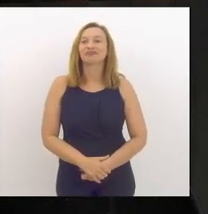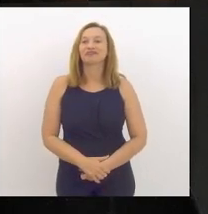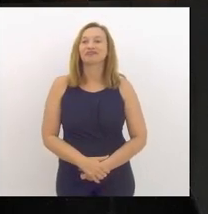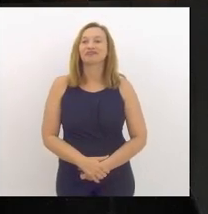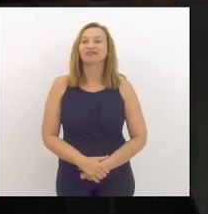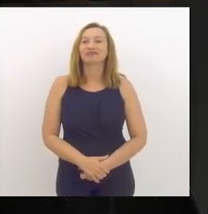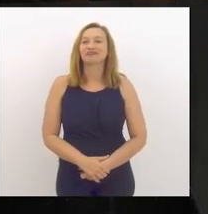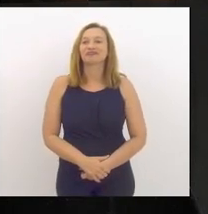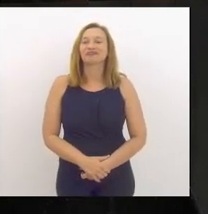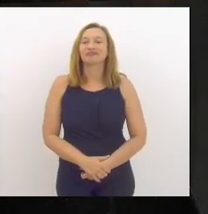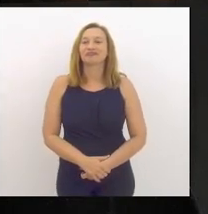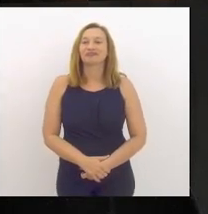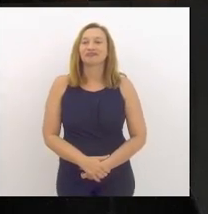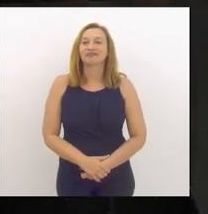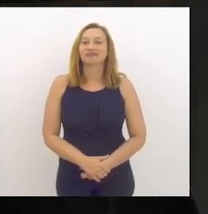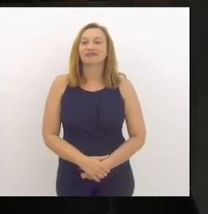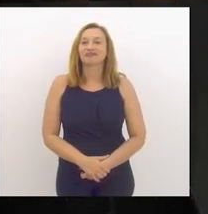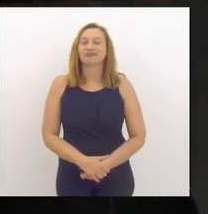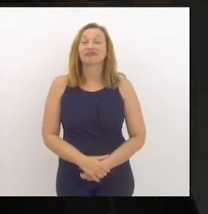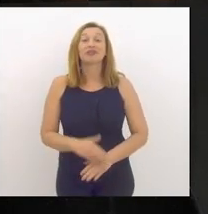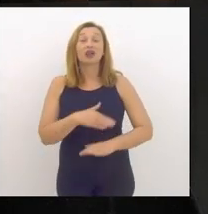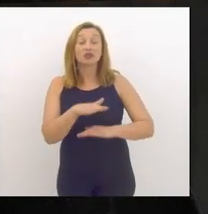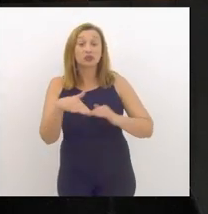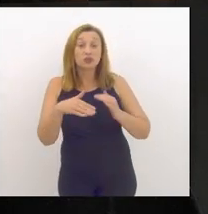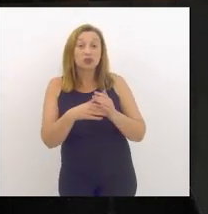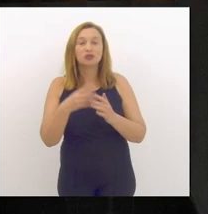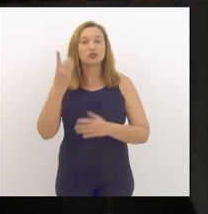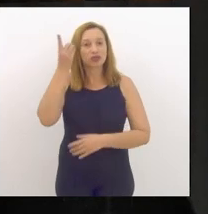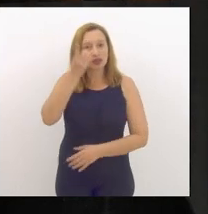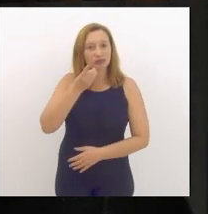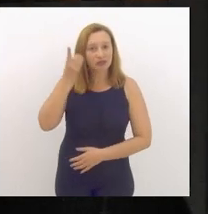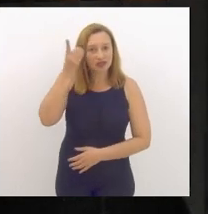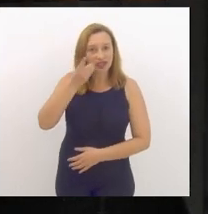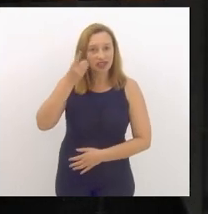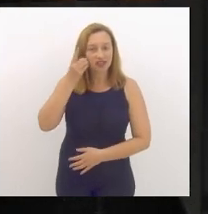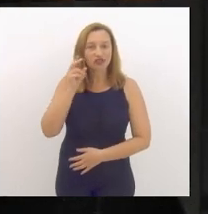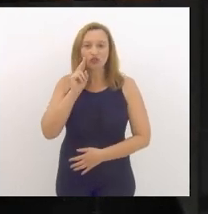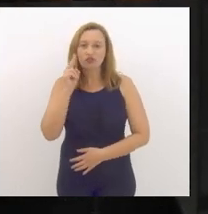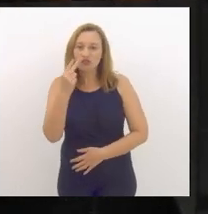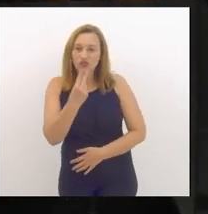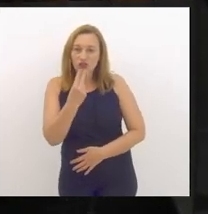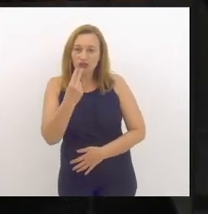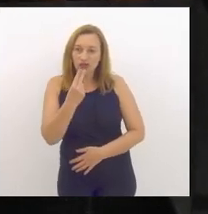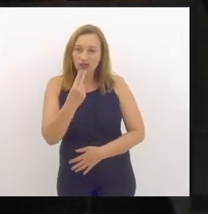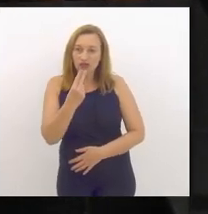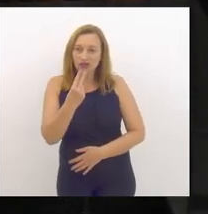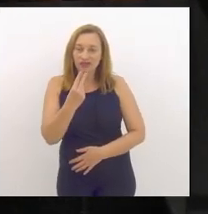senhoras e senhores deputados que nos assistem